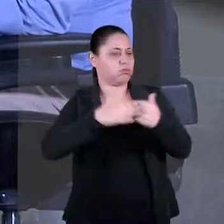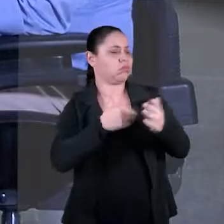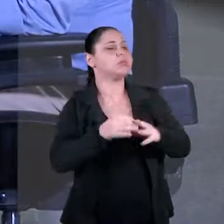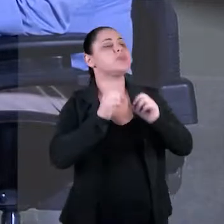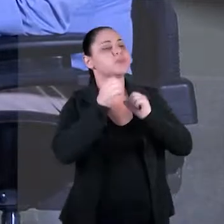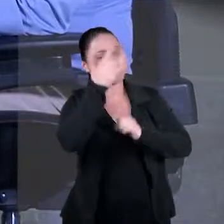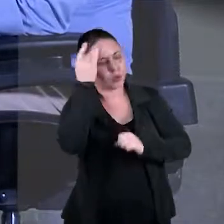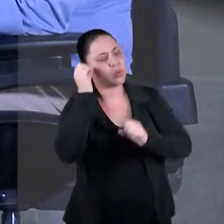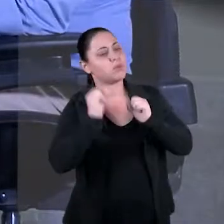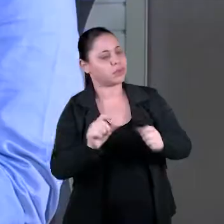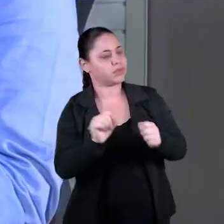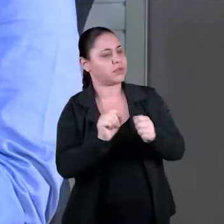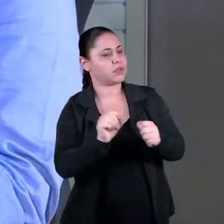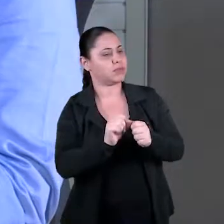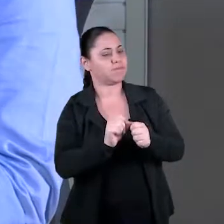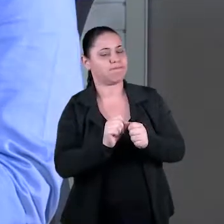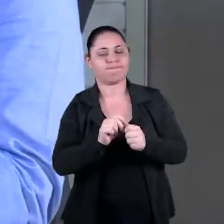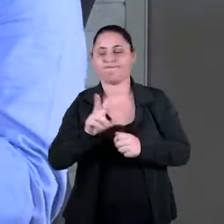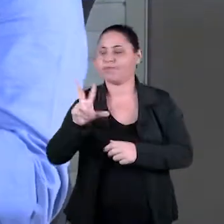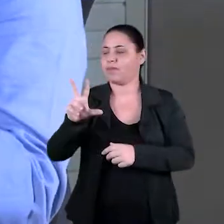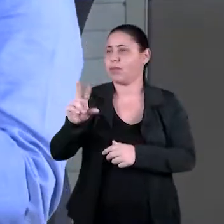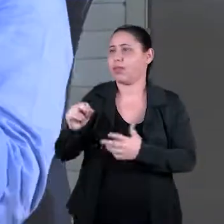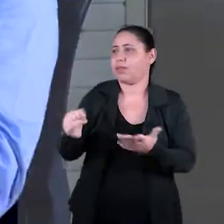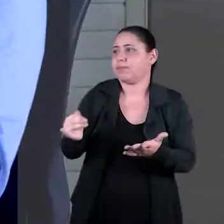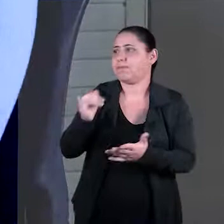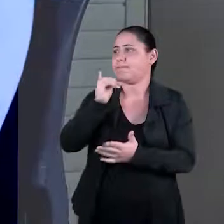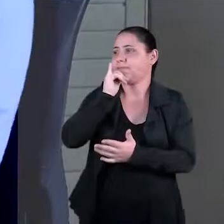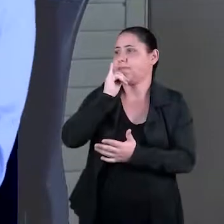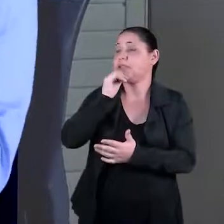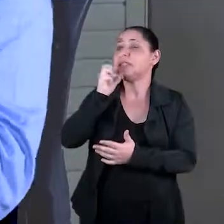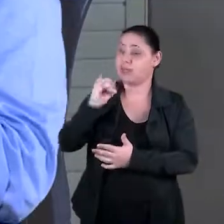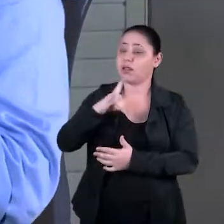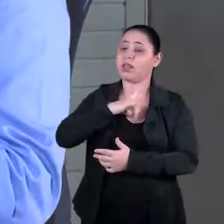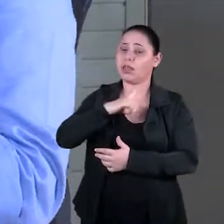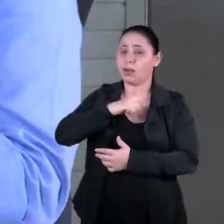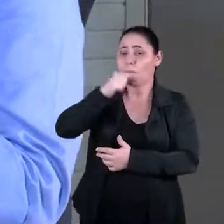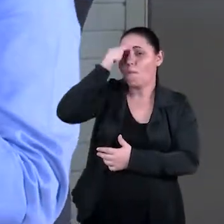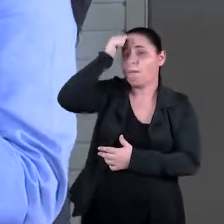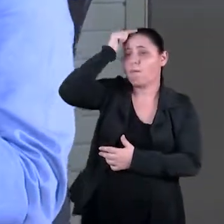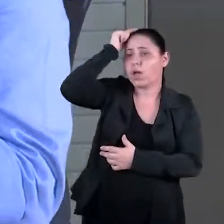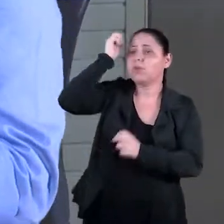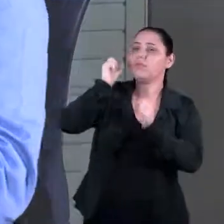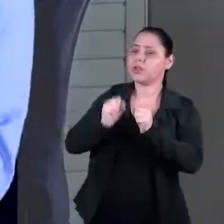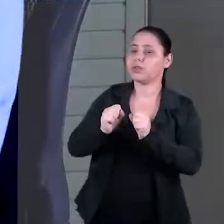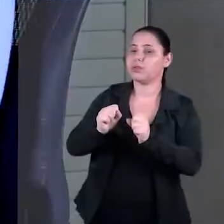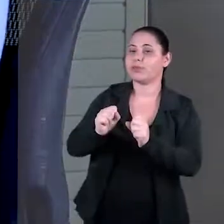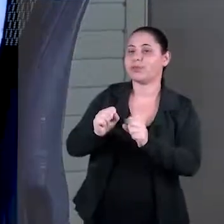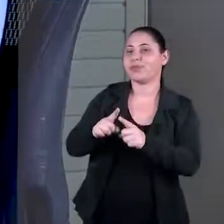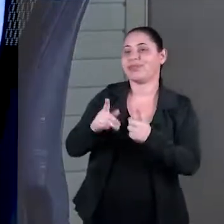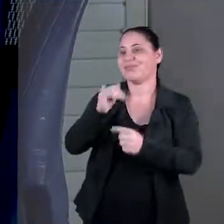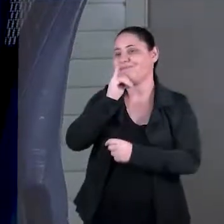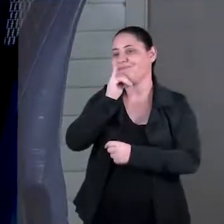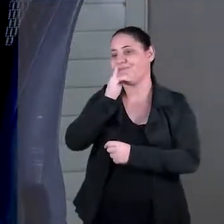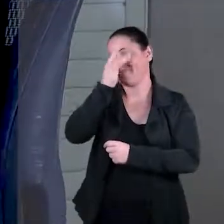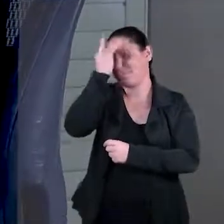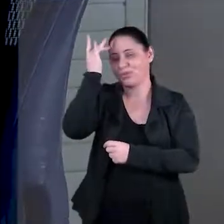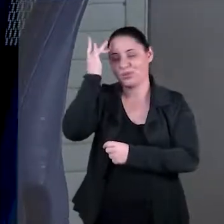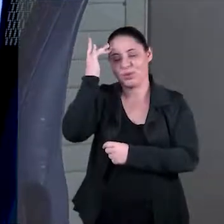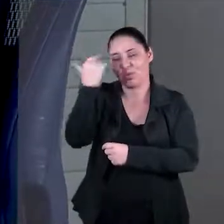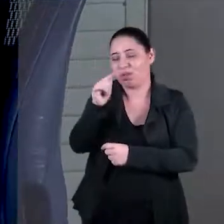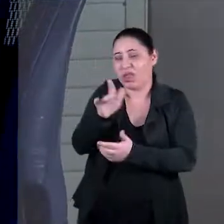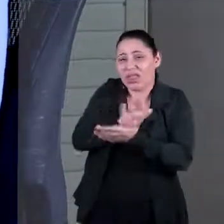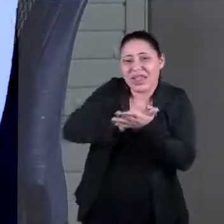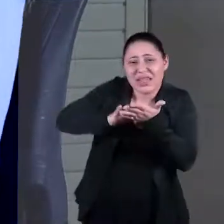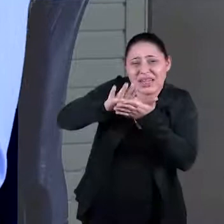fazer, não tem contraindicação? Contraindicação, desde que o paciente tenha calvície, não. A não ser que o paciente não tenha cabelo suficiente para